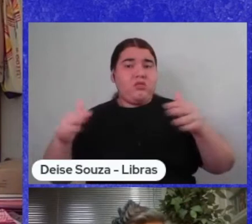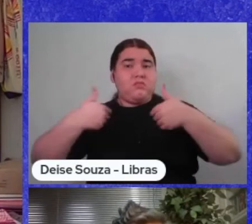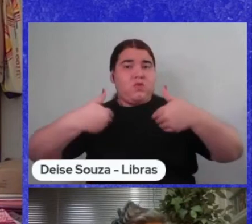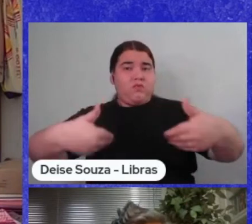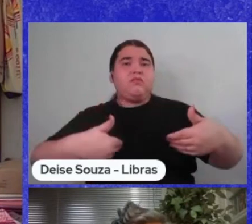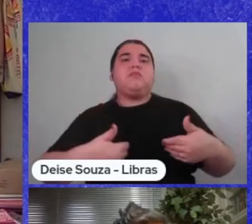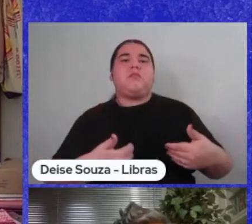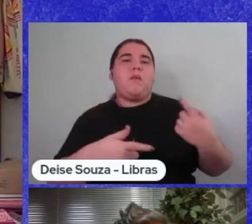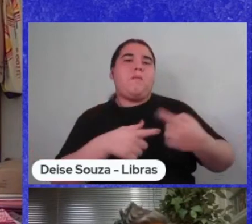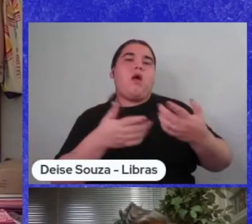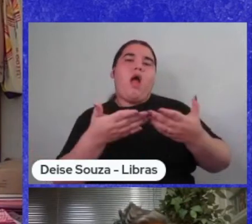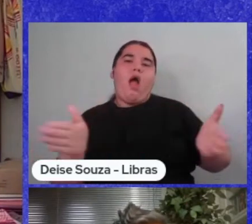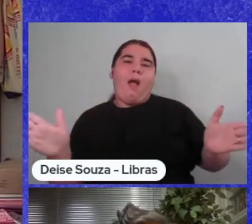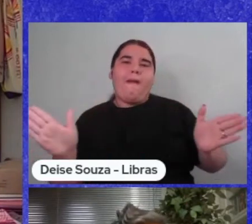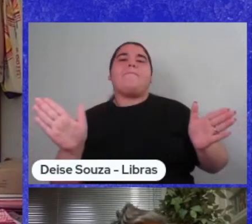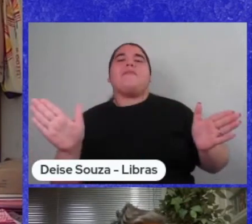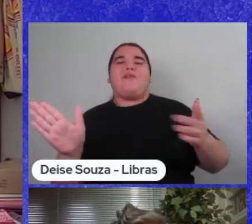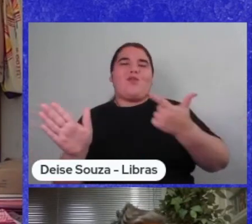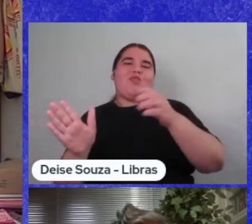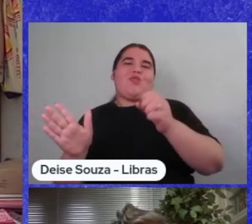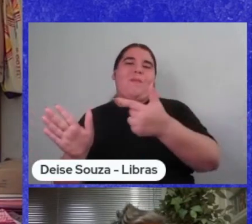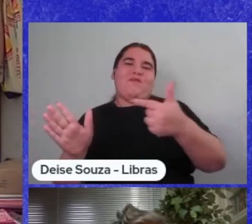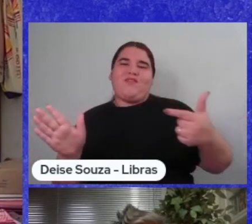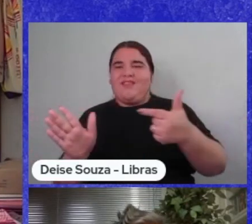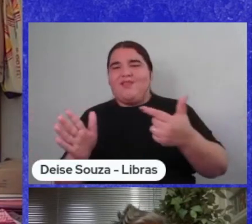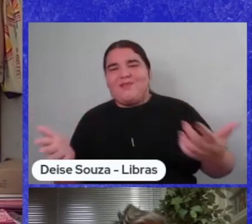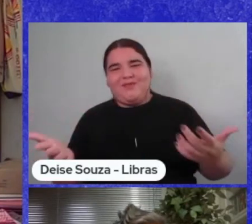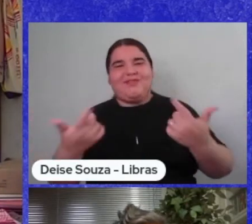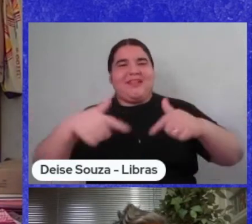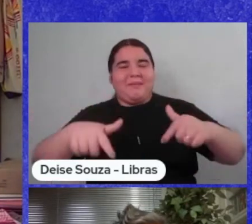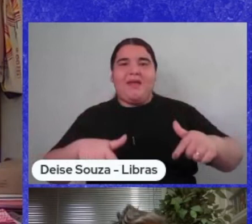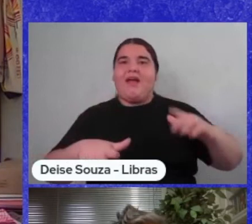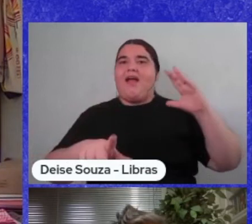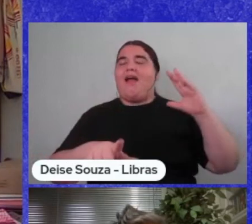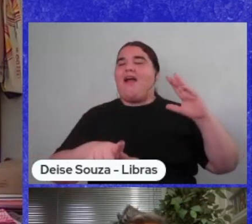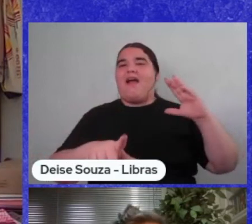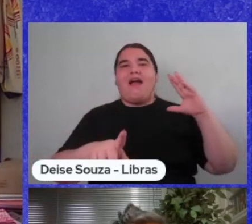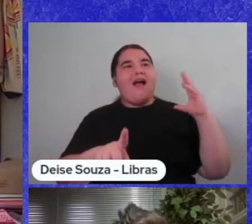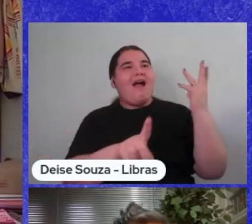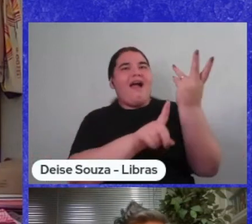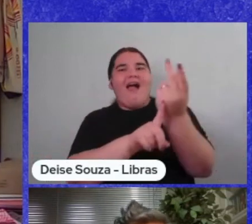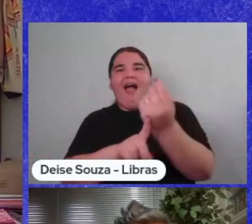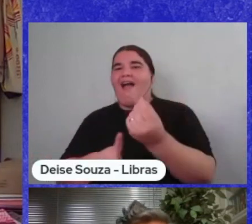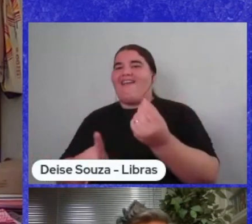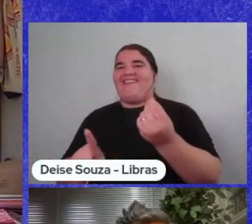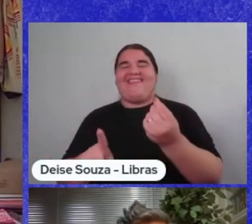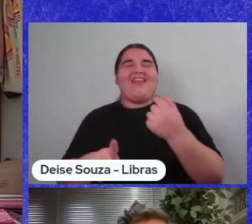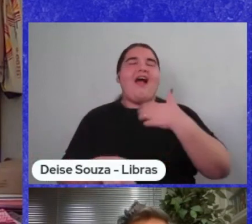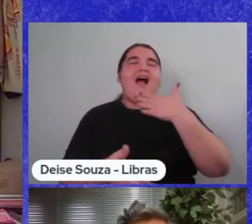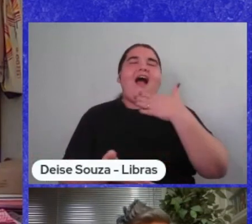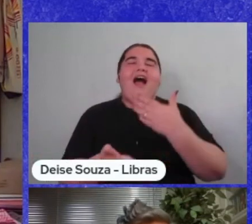tá abrindo essa temporada de 2022, então que bom, a arte do festival tá linda, eu tô acompanhando pelo Instagram, tô achando, tipo, tudo